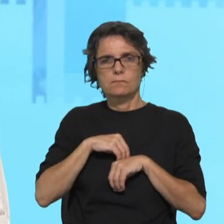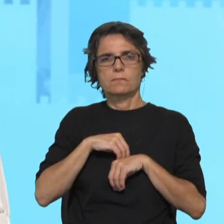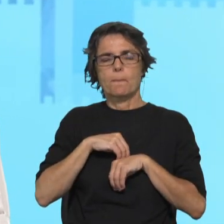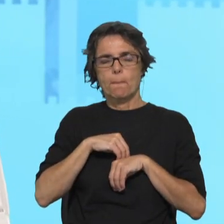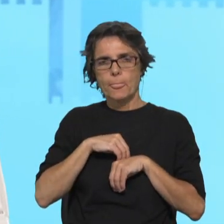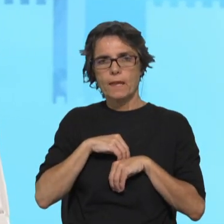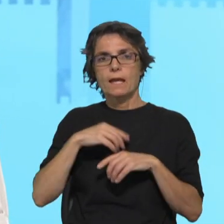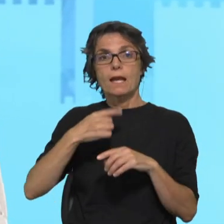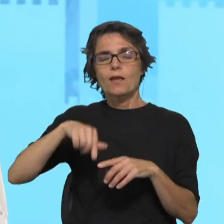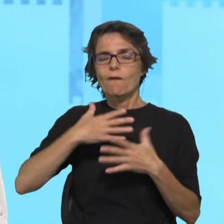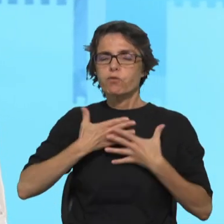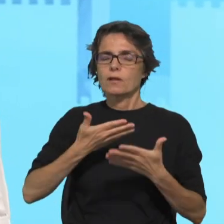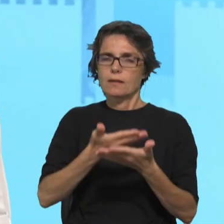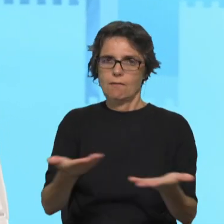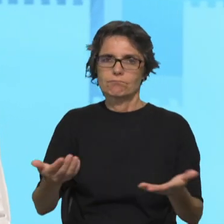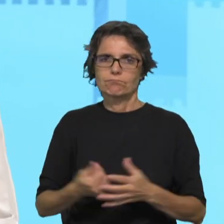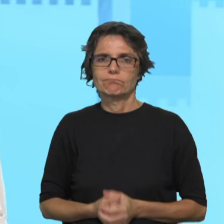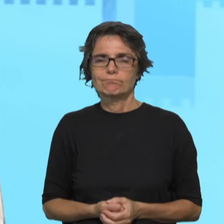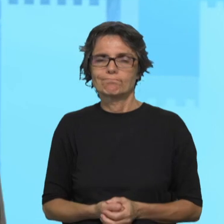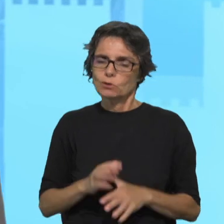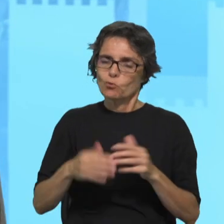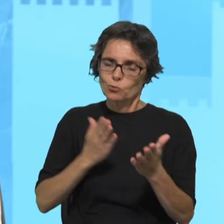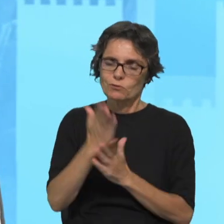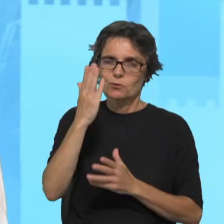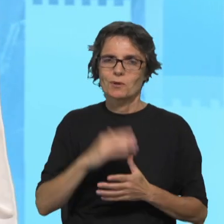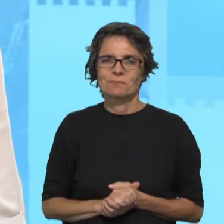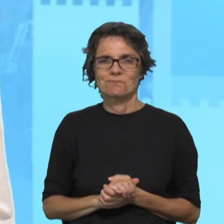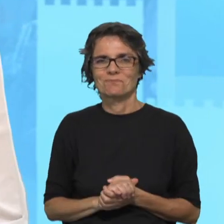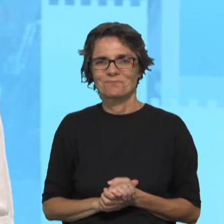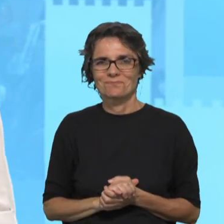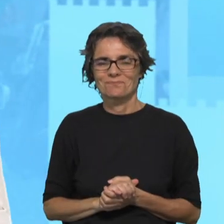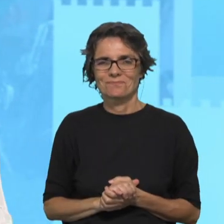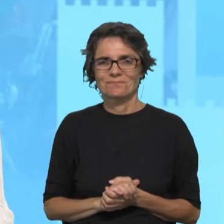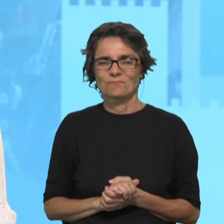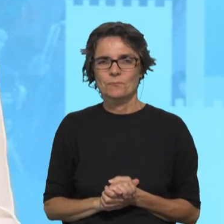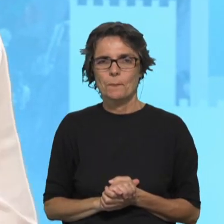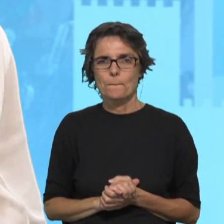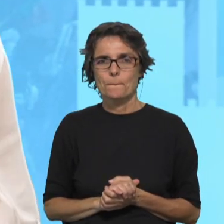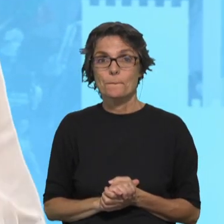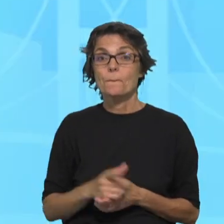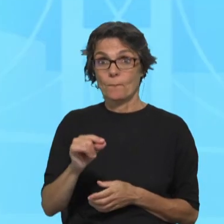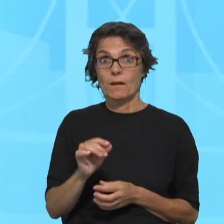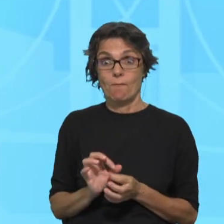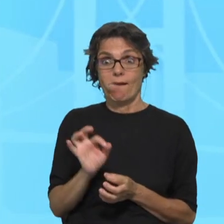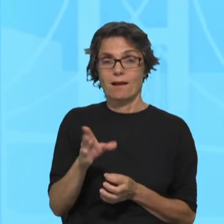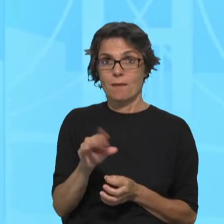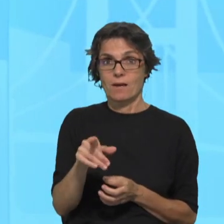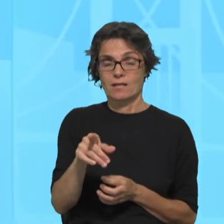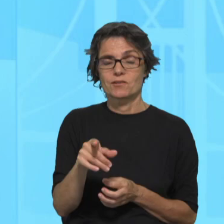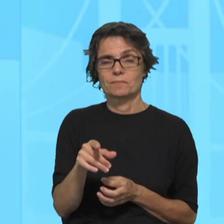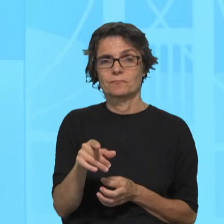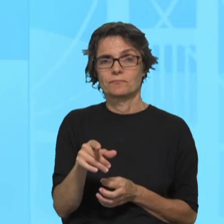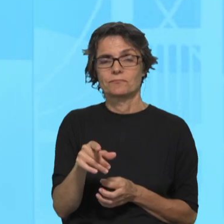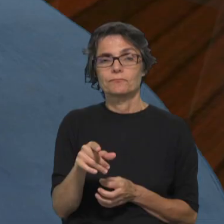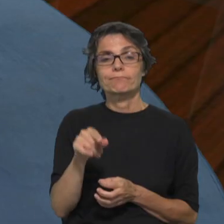e nós temos essa vontade de partir em missão nesse sentido também. Eu diria até que